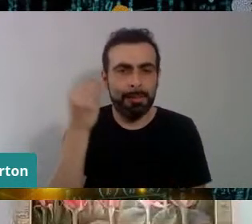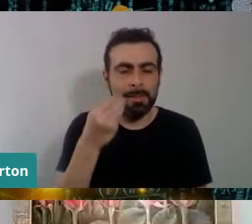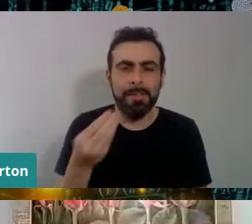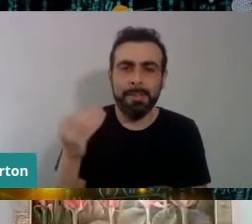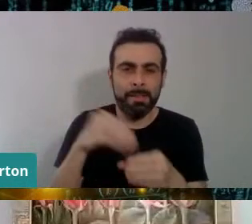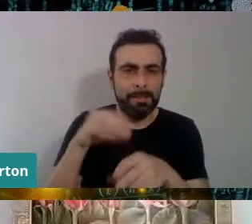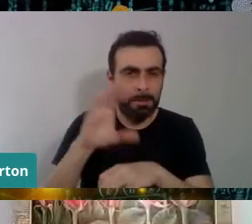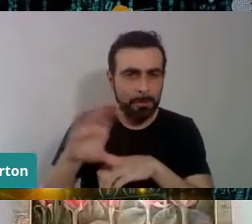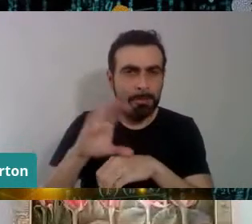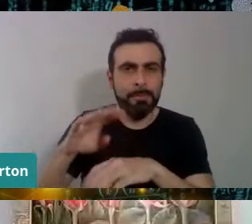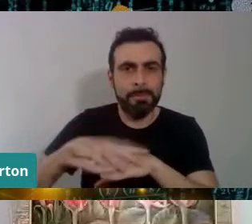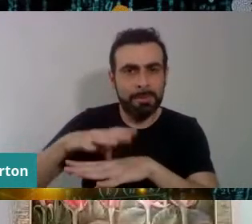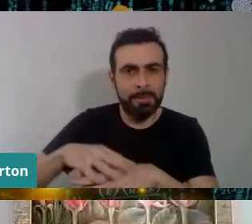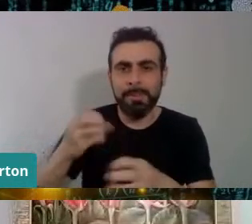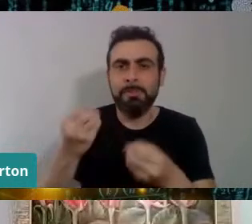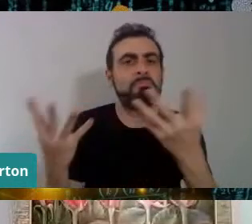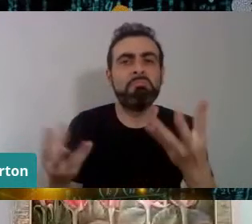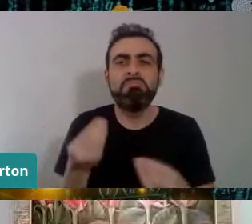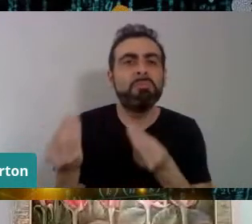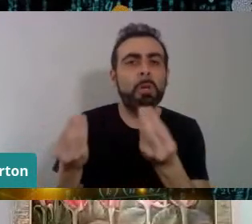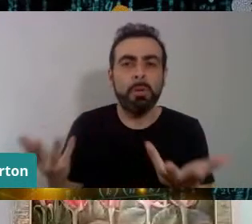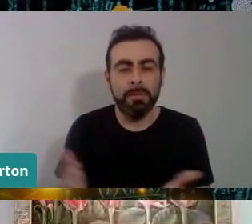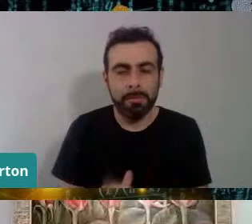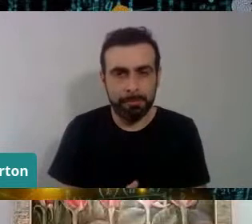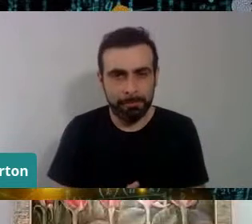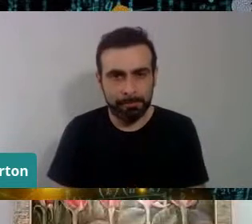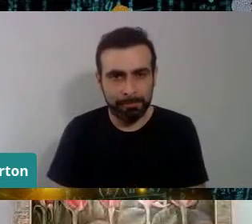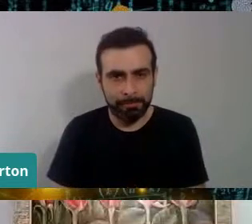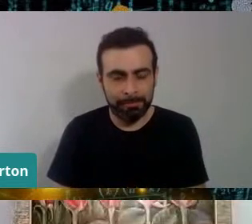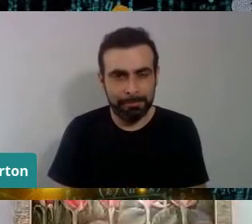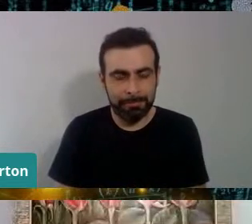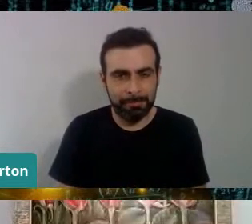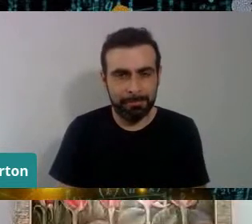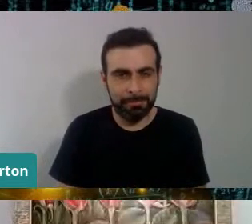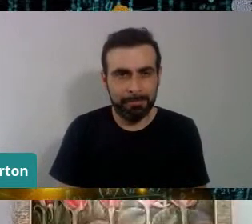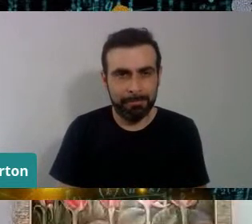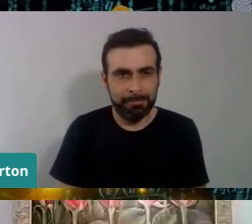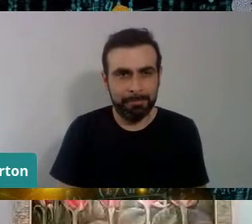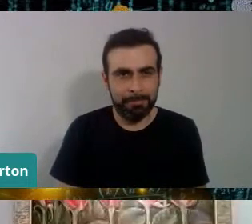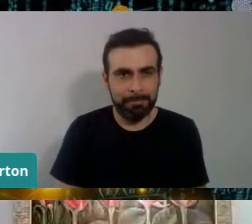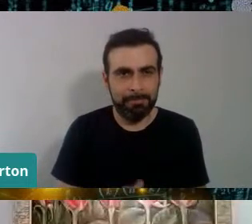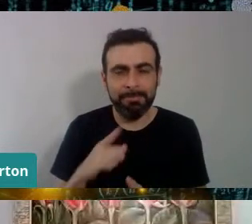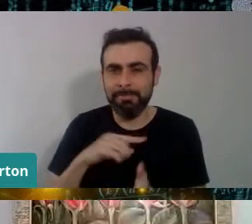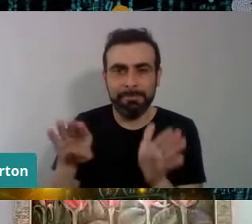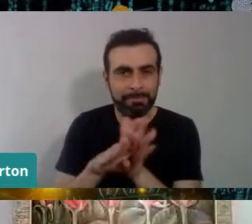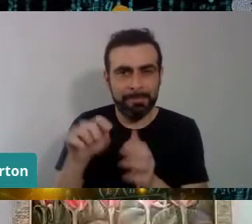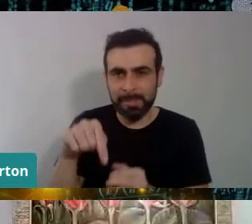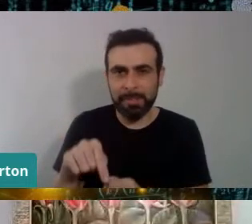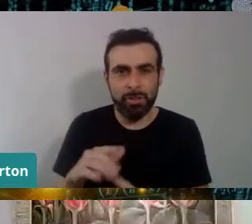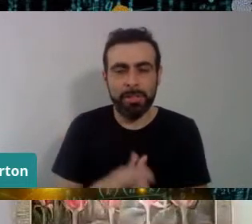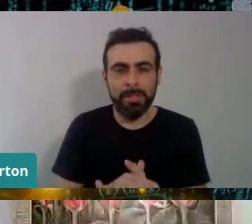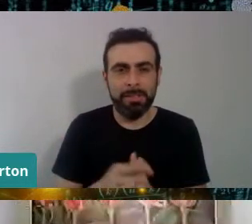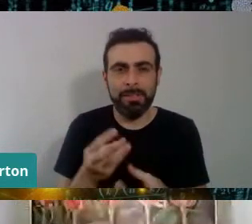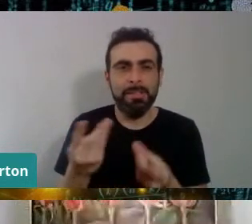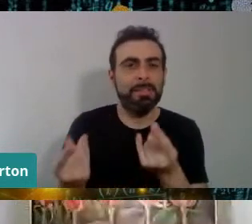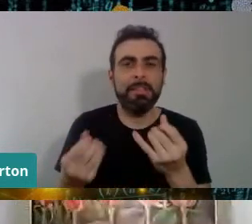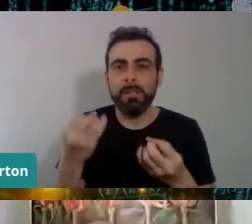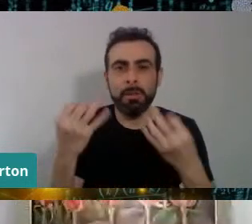essa história aí? Conta para nós. Professor Luciano, conta para nós como é que foi a sua chegada na Fafija,